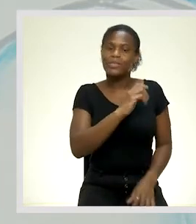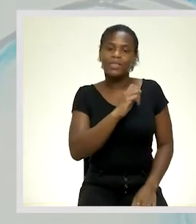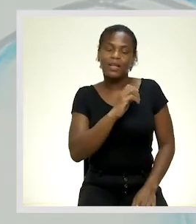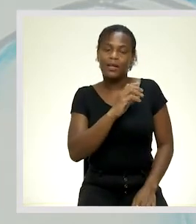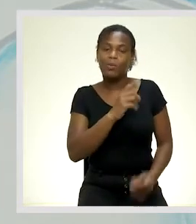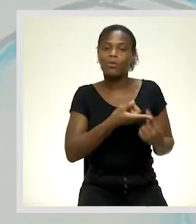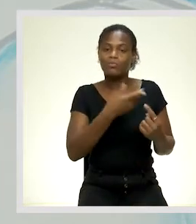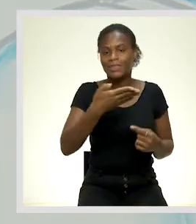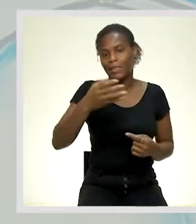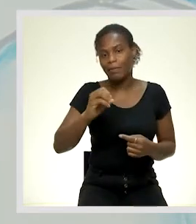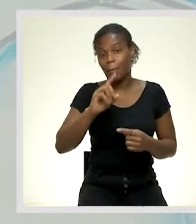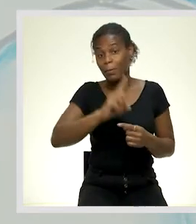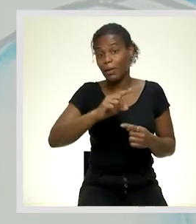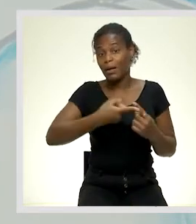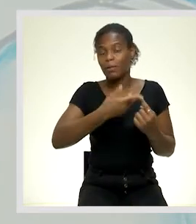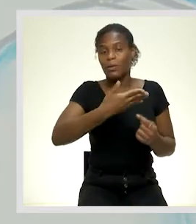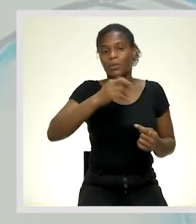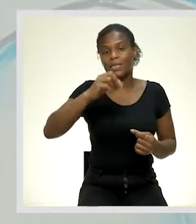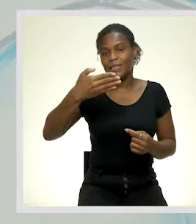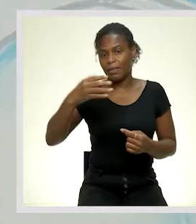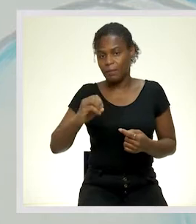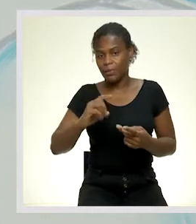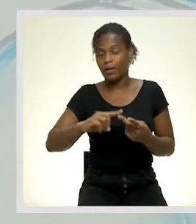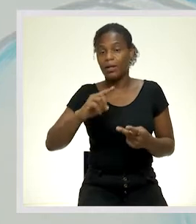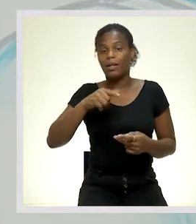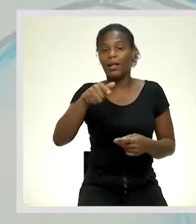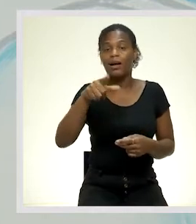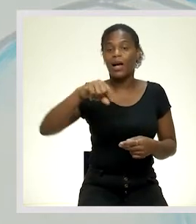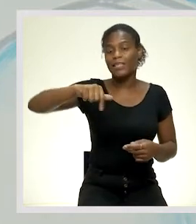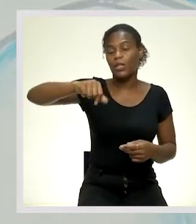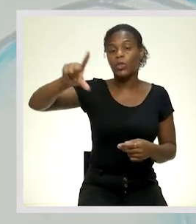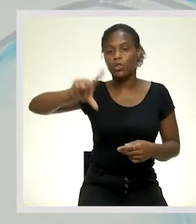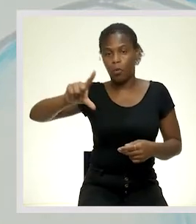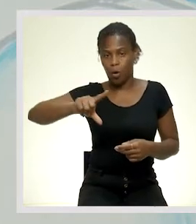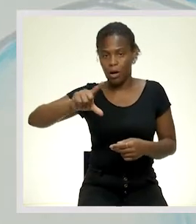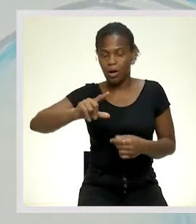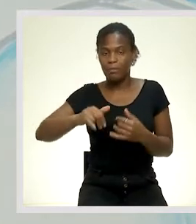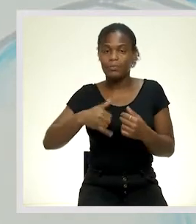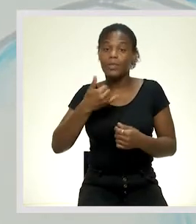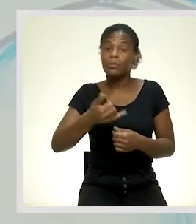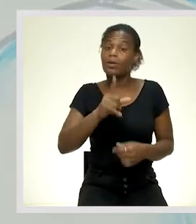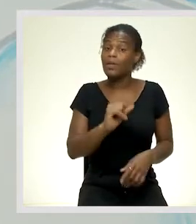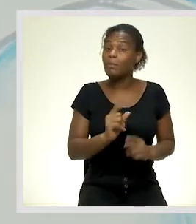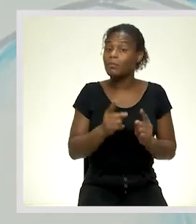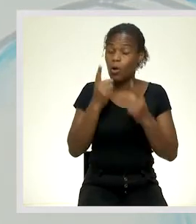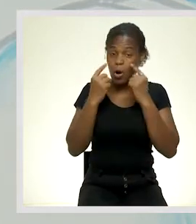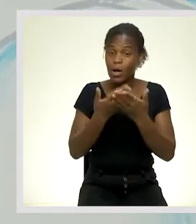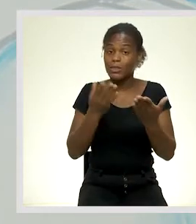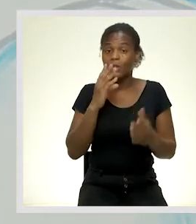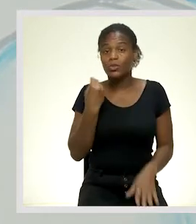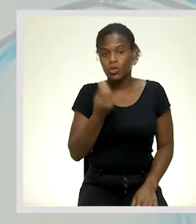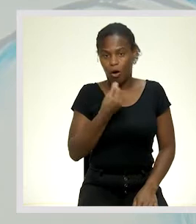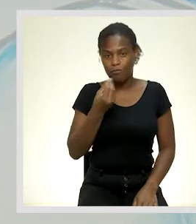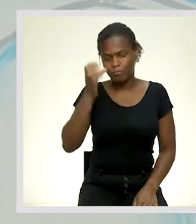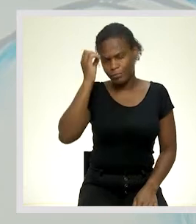70, no primeiro ano, em 1870, no Casino de Lisboa, que também os